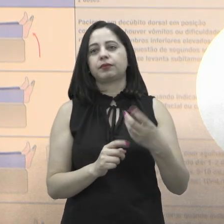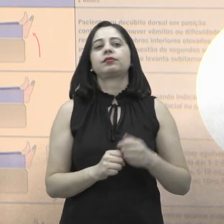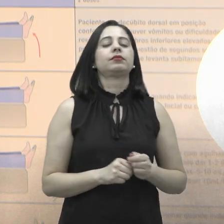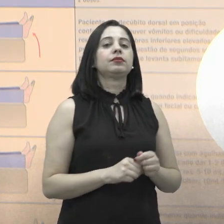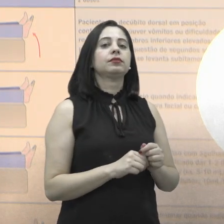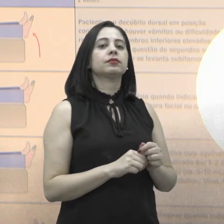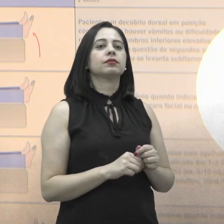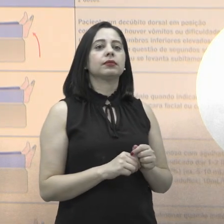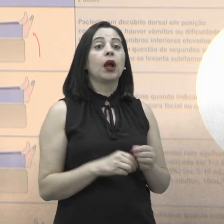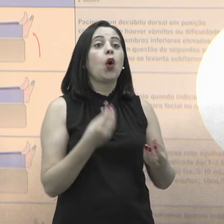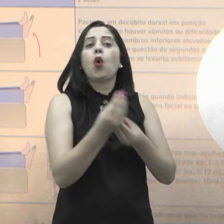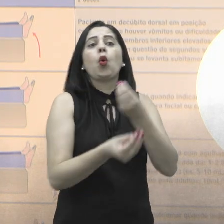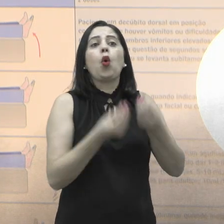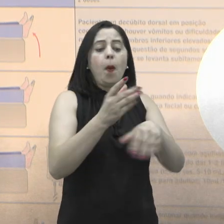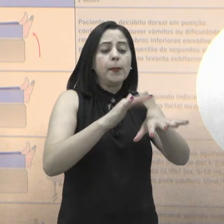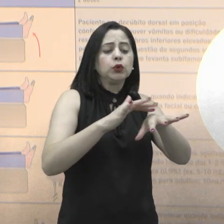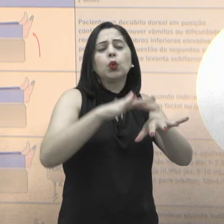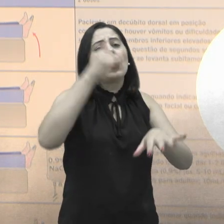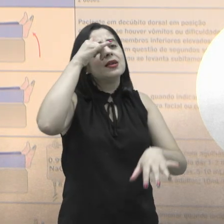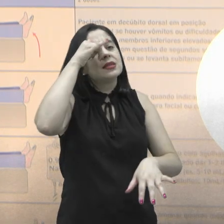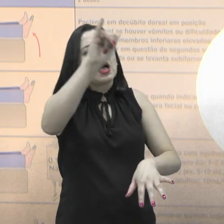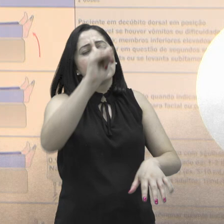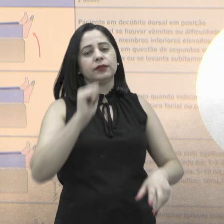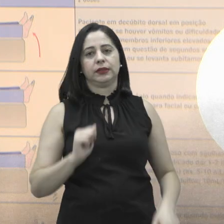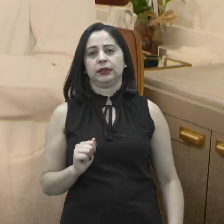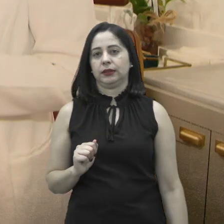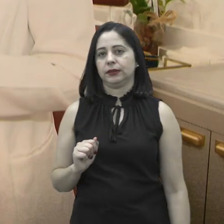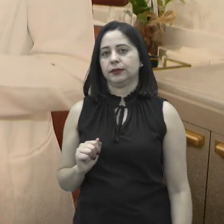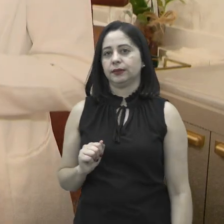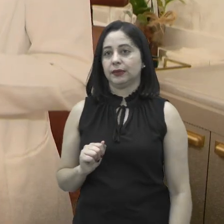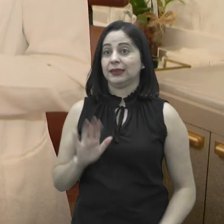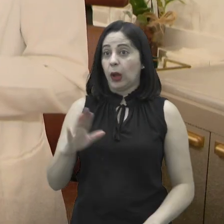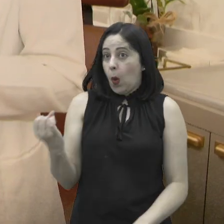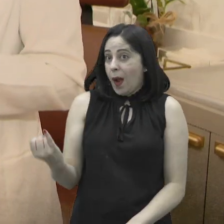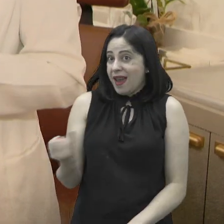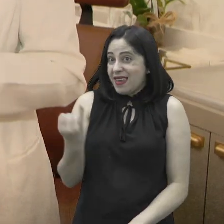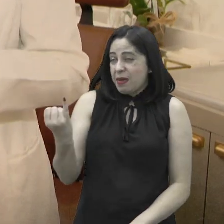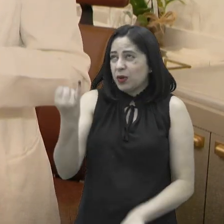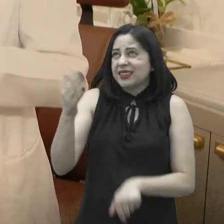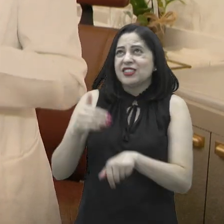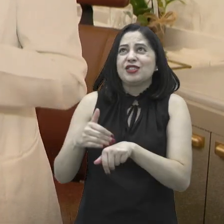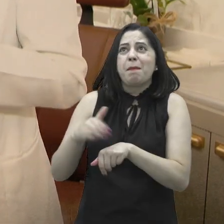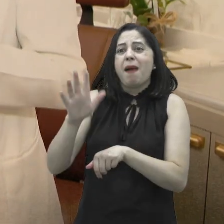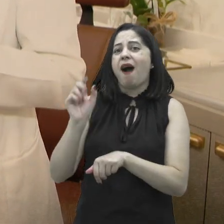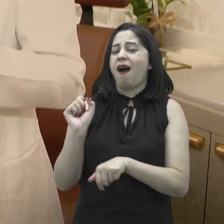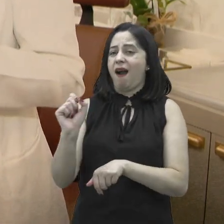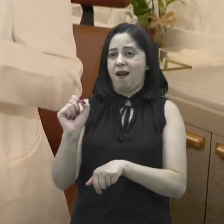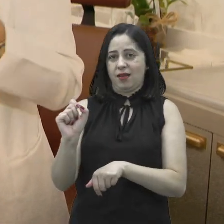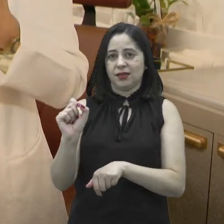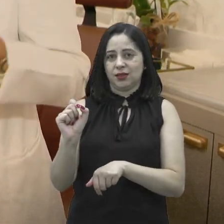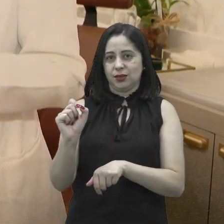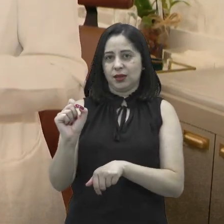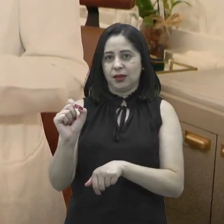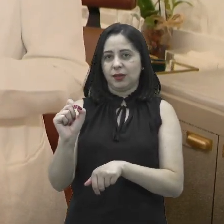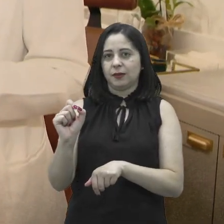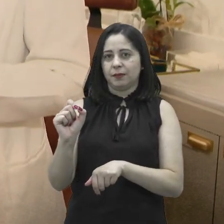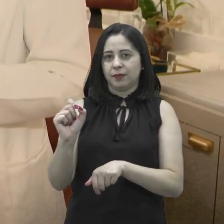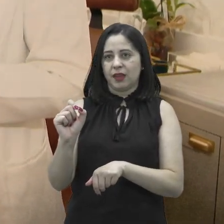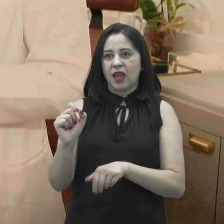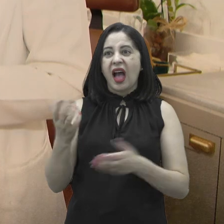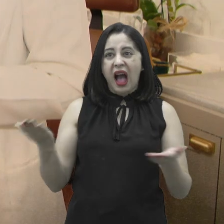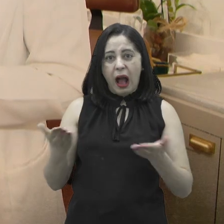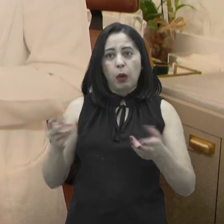são as medidas preventivas? Como prevenir essas doenças? Então, o mais importante é a gente deixar assim, a gente vem tendo muitas